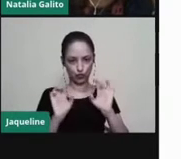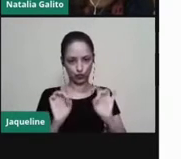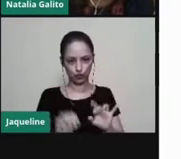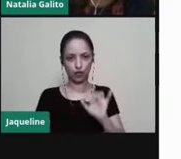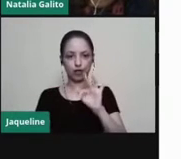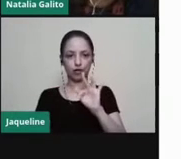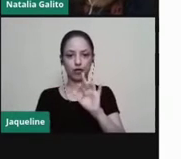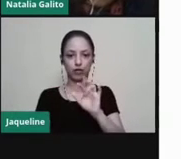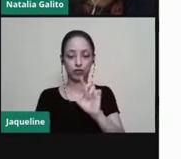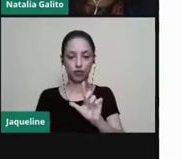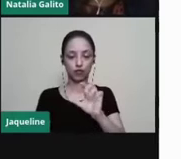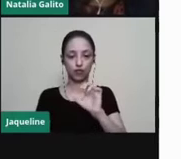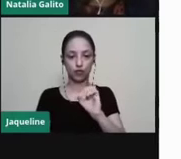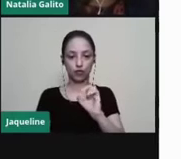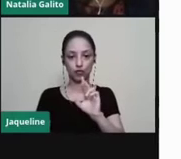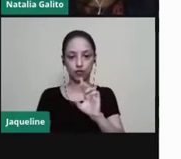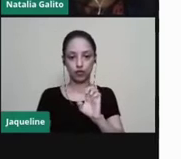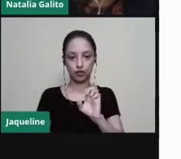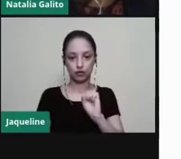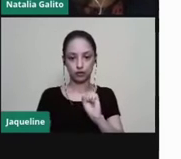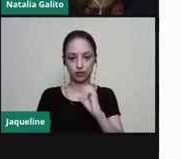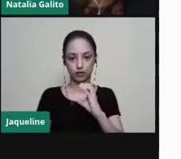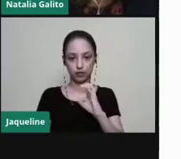testes funcionais.